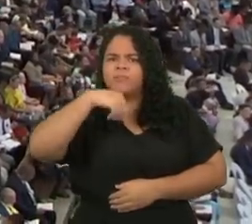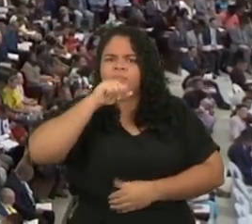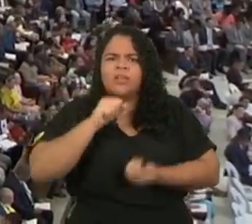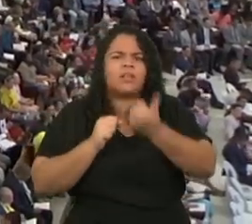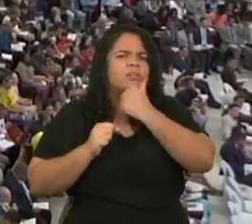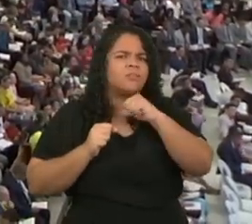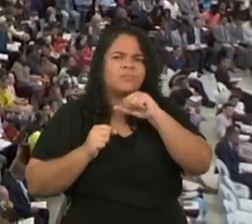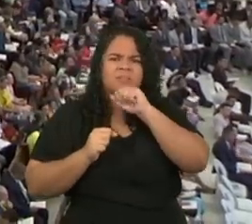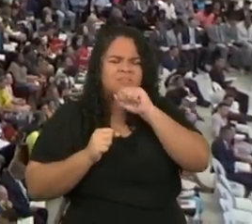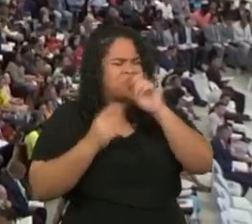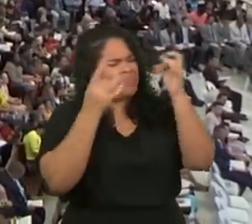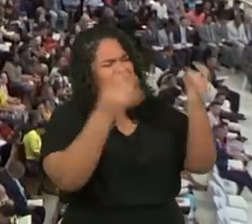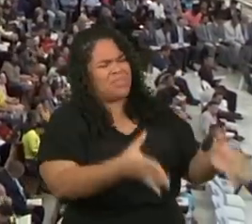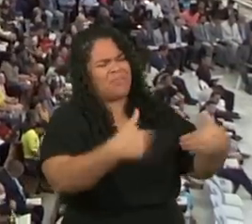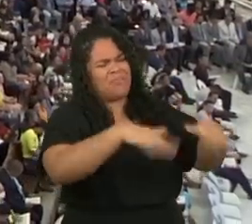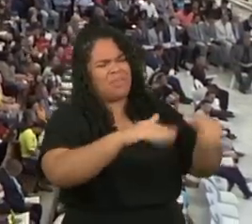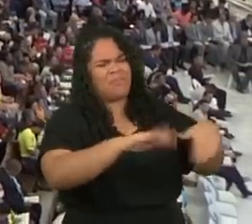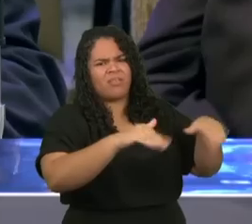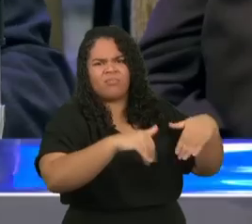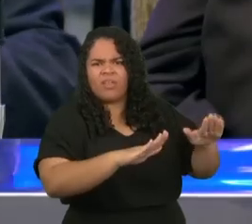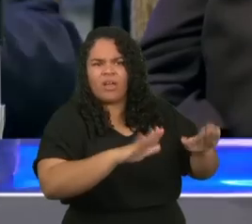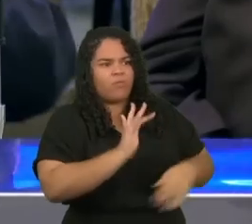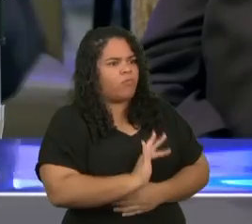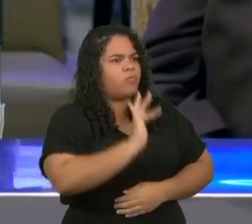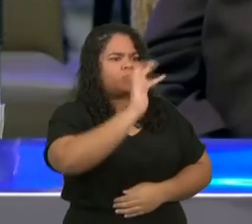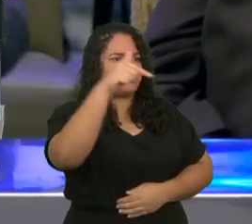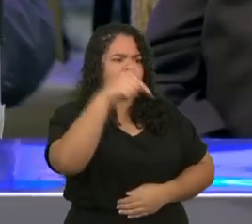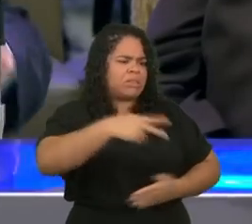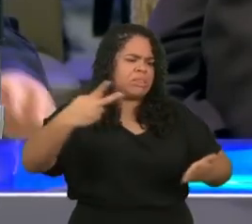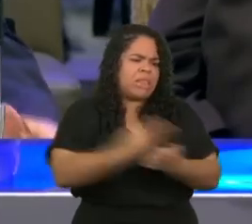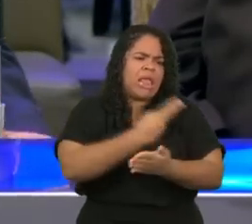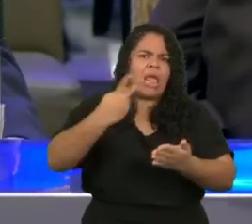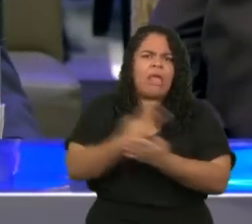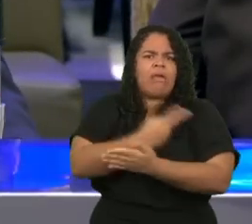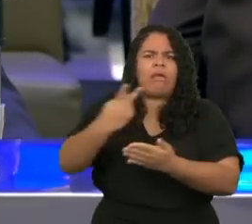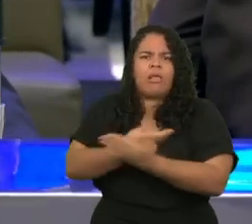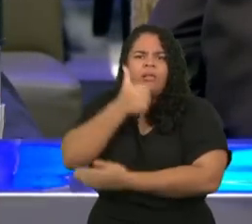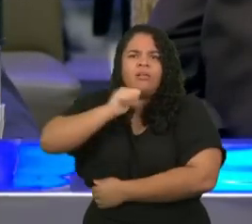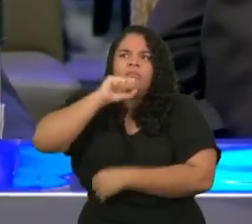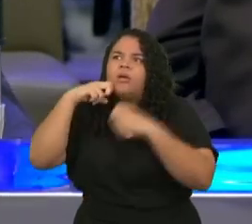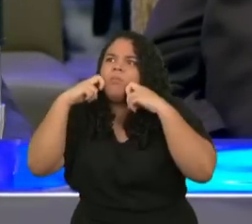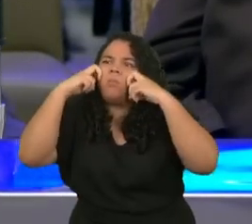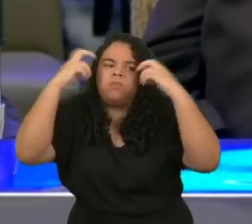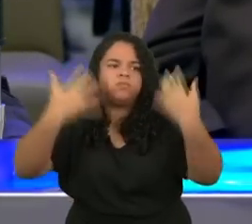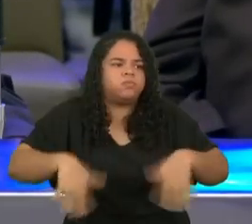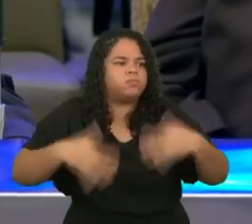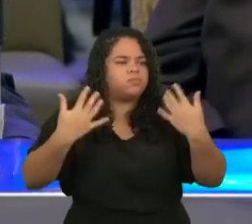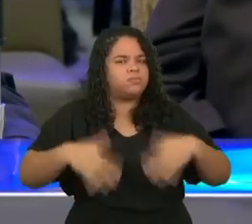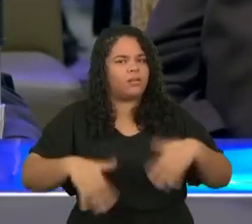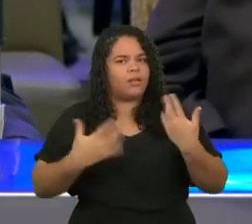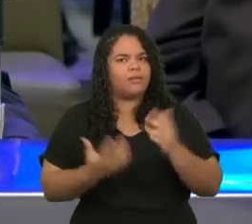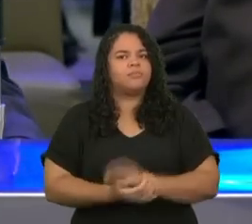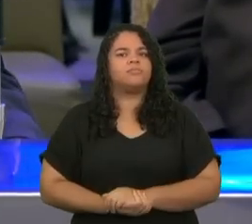a sua mãe não é às vezes se entrega aos filhos quando não se entrega aos